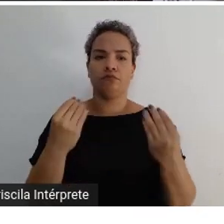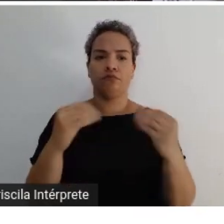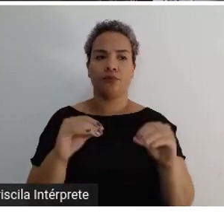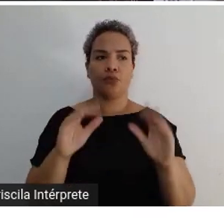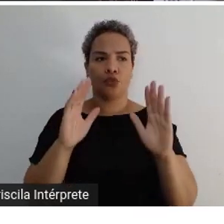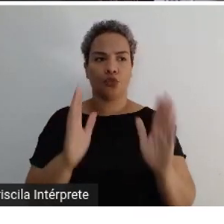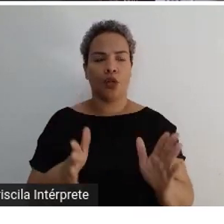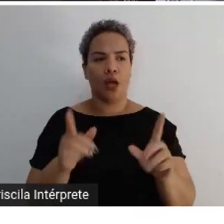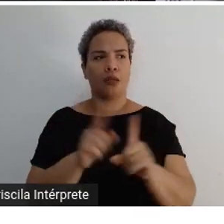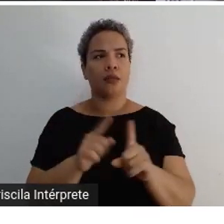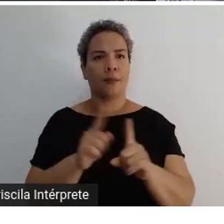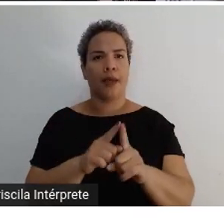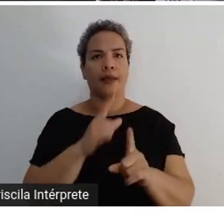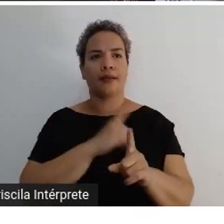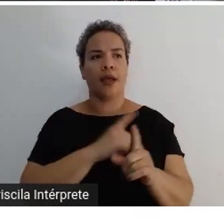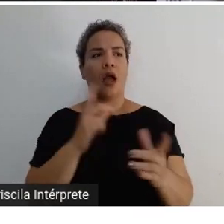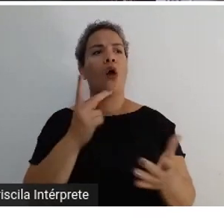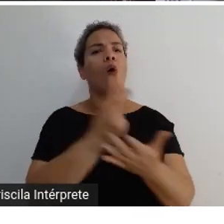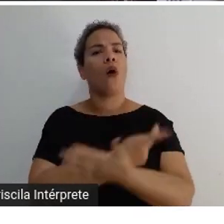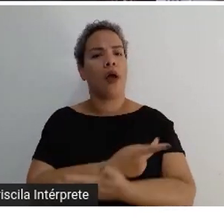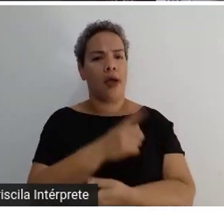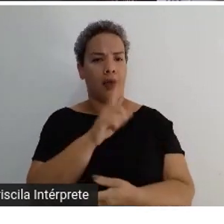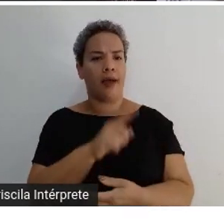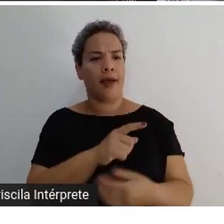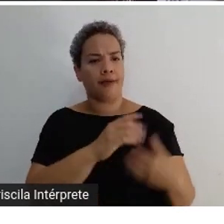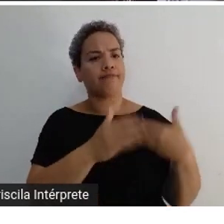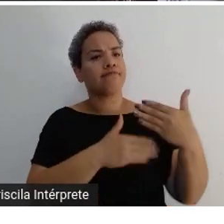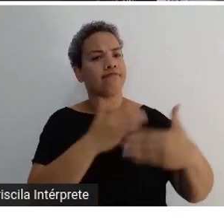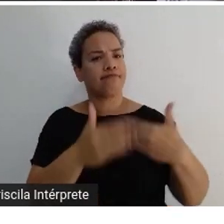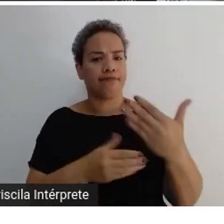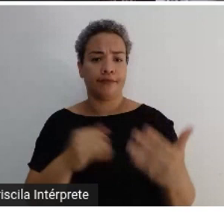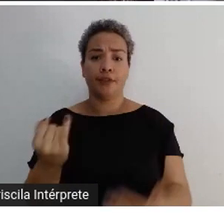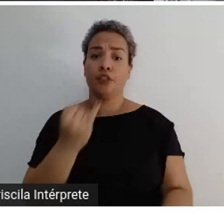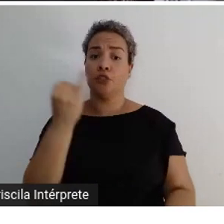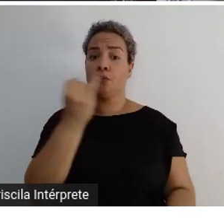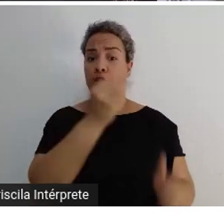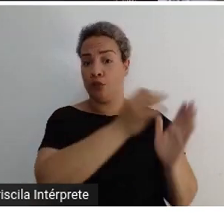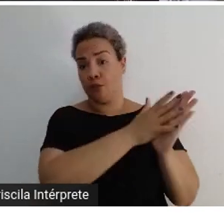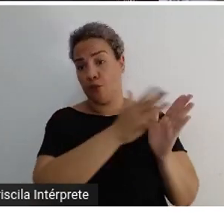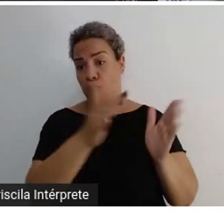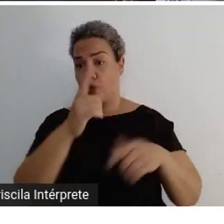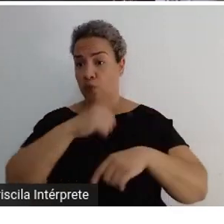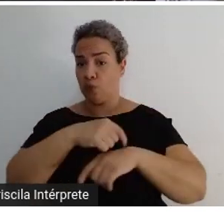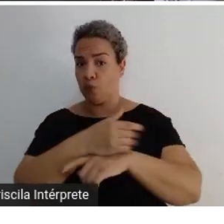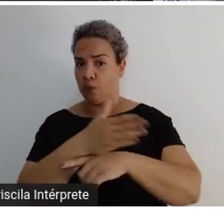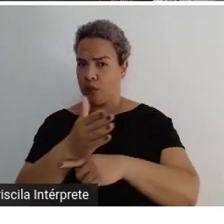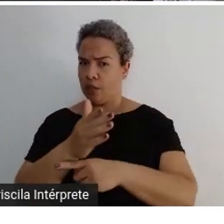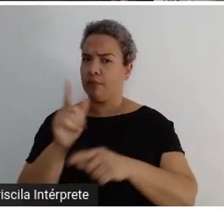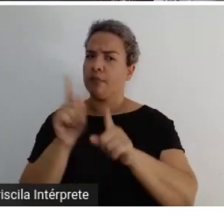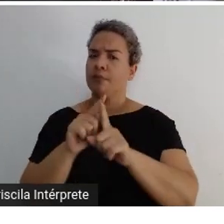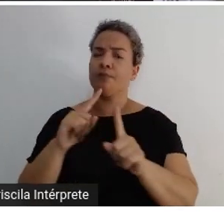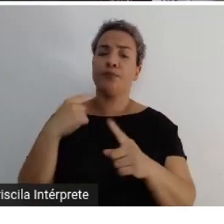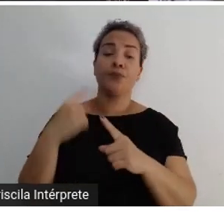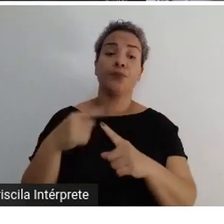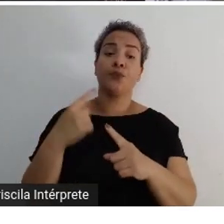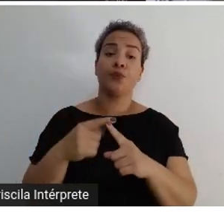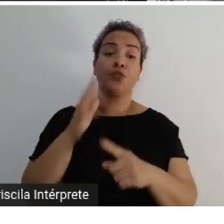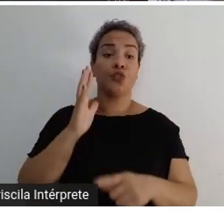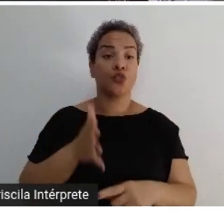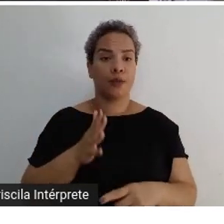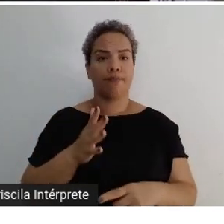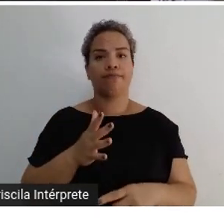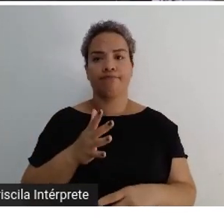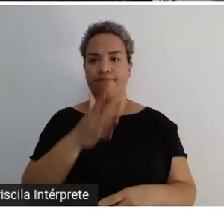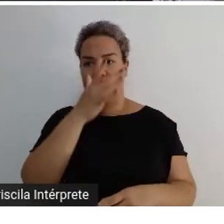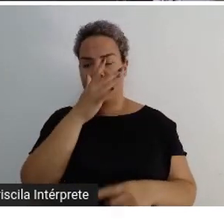operação supervisionada. Ela tem a sua importância ao longo do tempo. E até porque o assistente virtual,